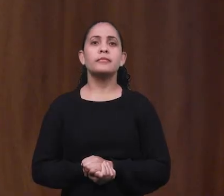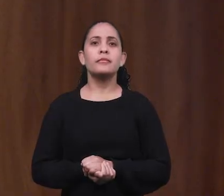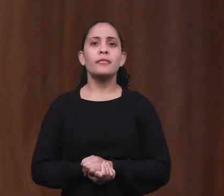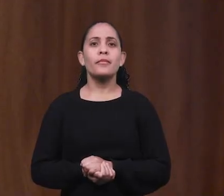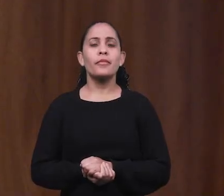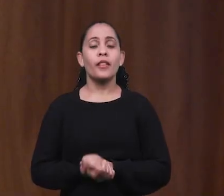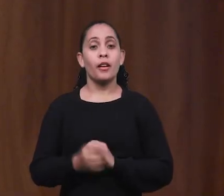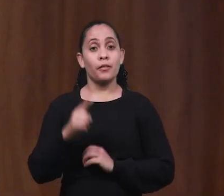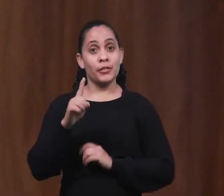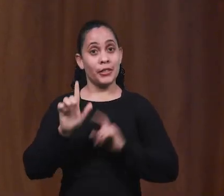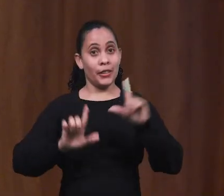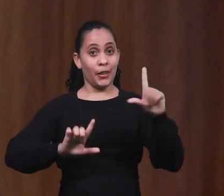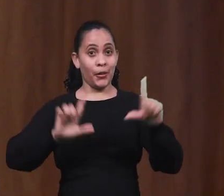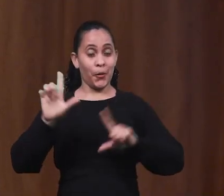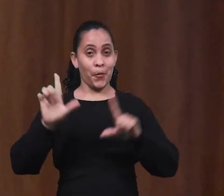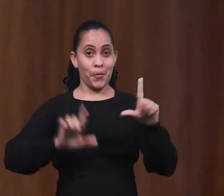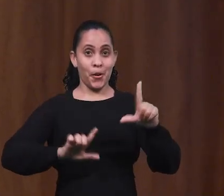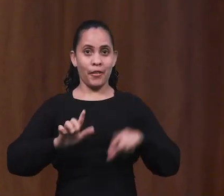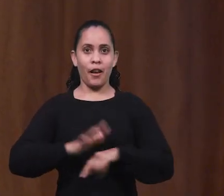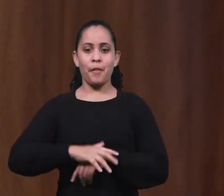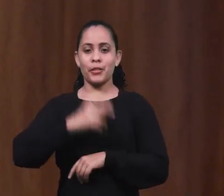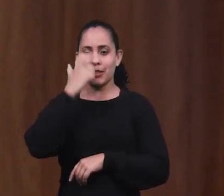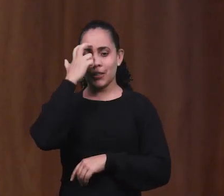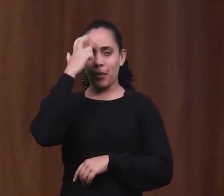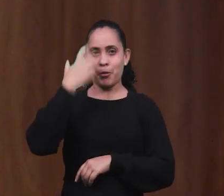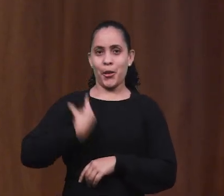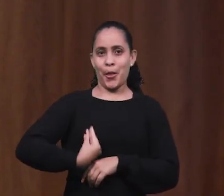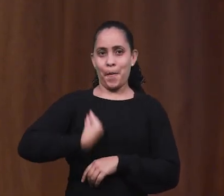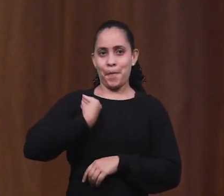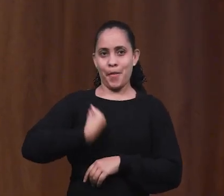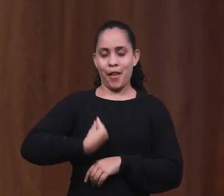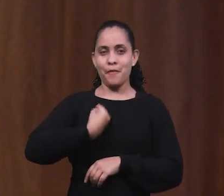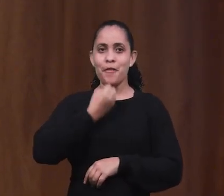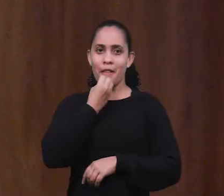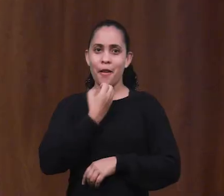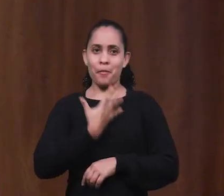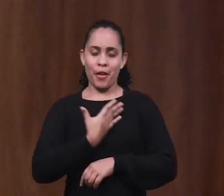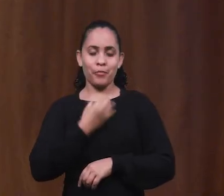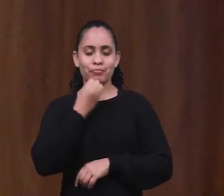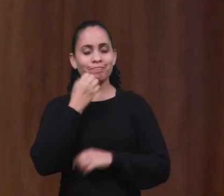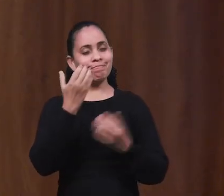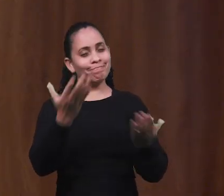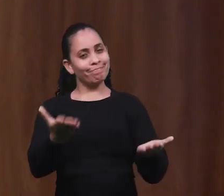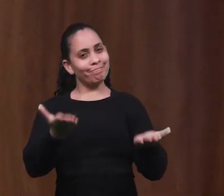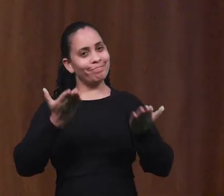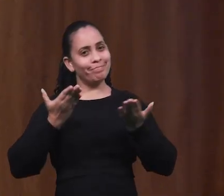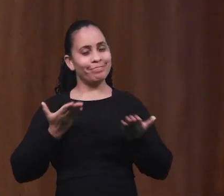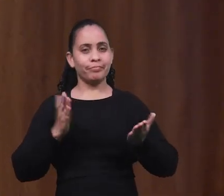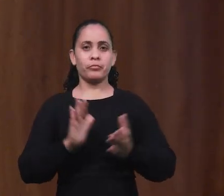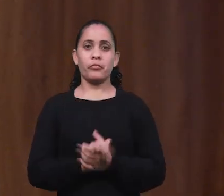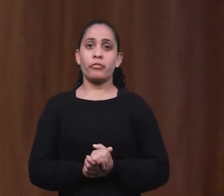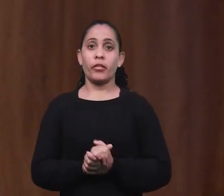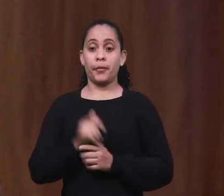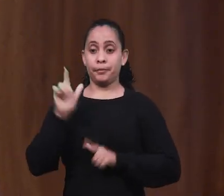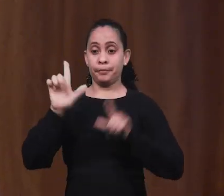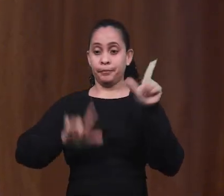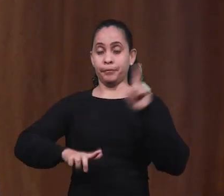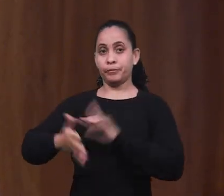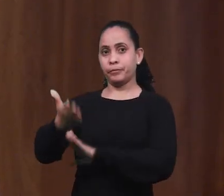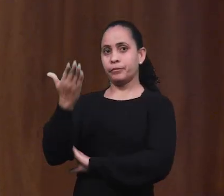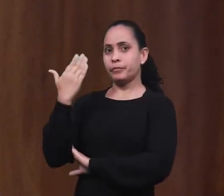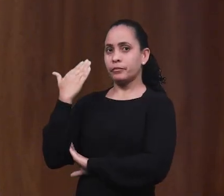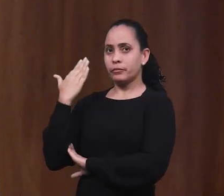Você está no programa Sabedoria para Viver Bem. Sejam todos muito bem-vindos. No episódio